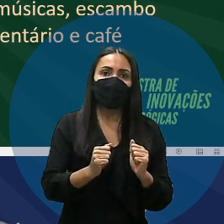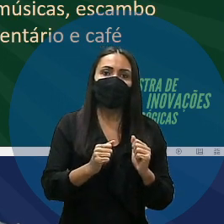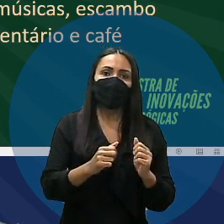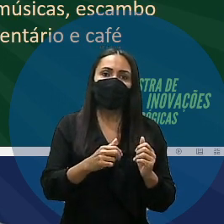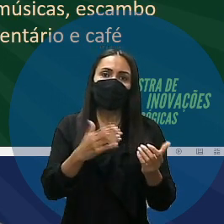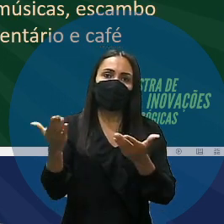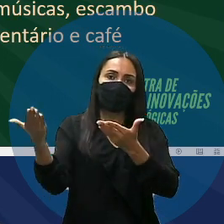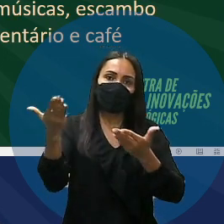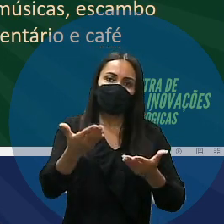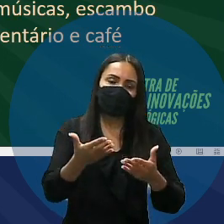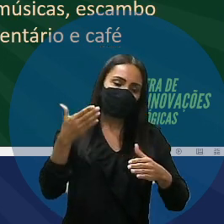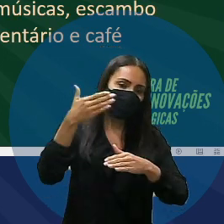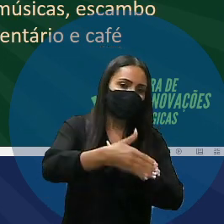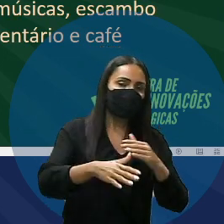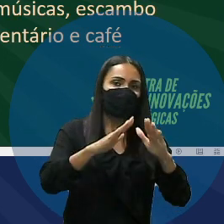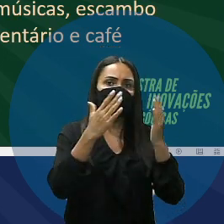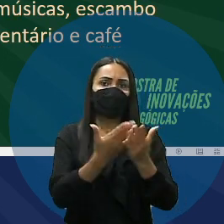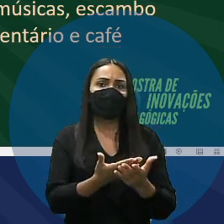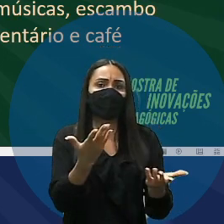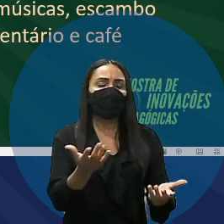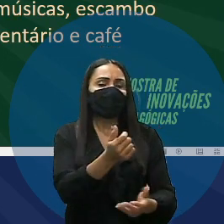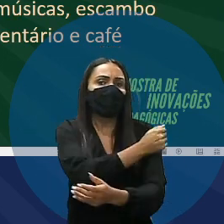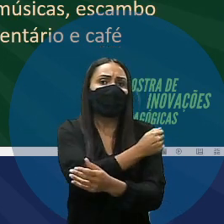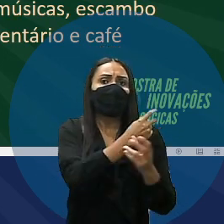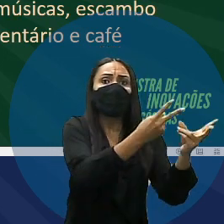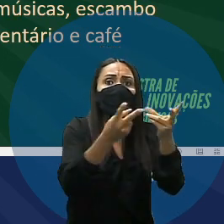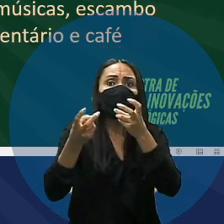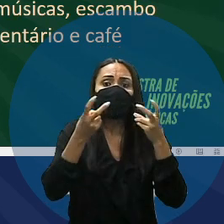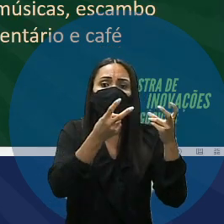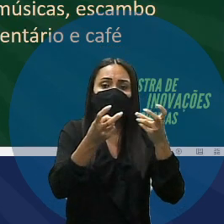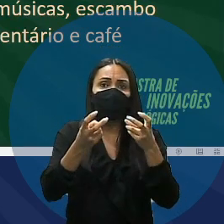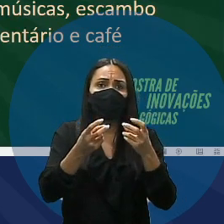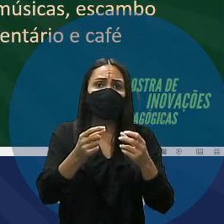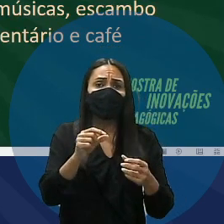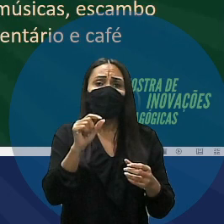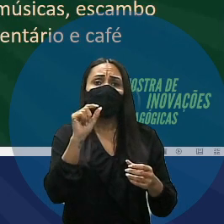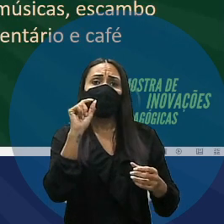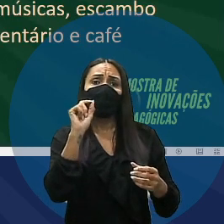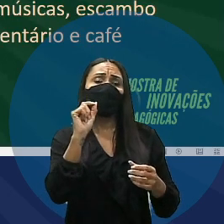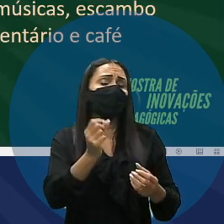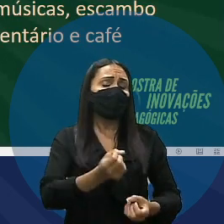dentro da escola, para que os alunos tivessem acesso. O que é um escritor, o que é um poeta,